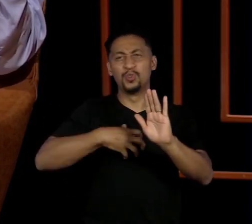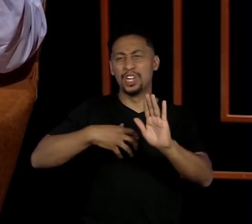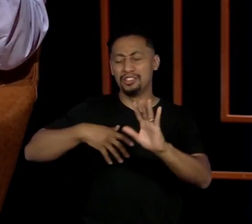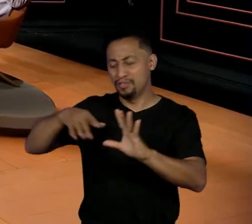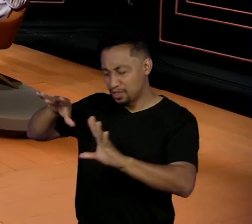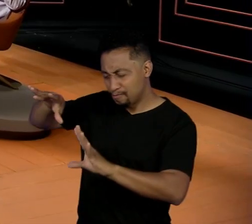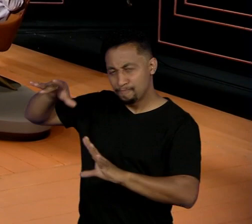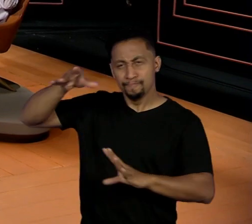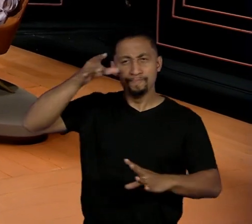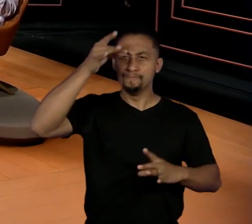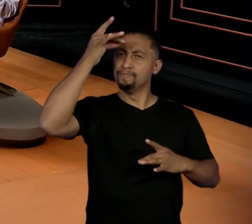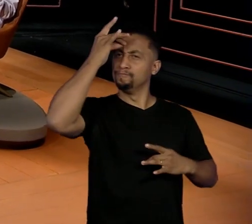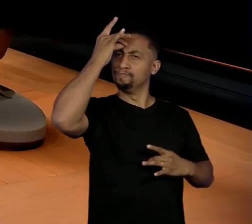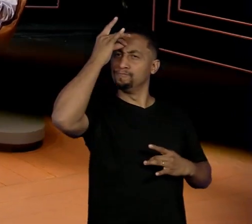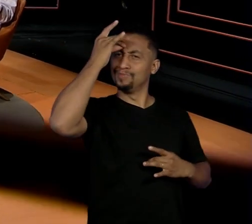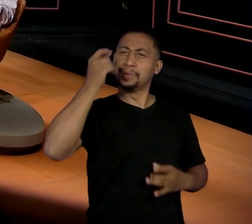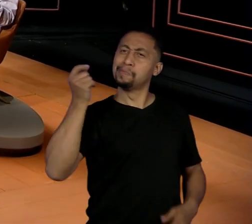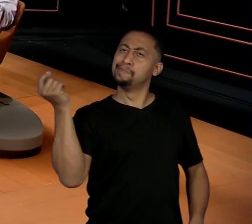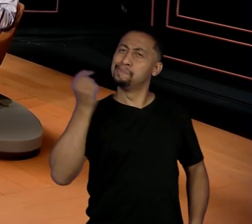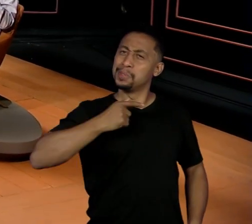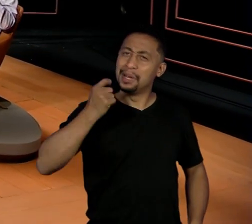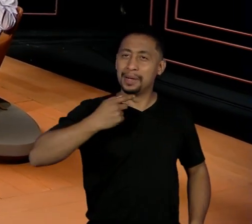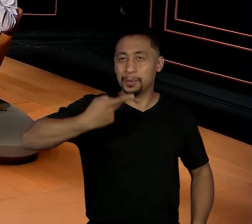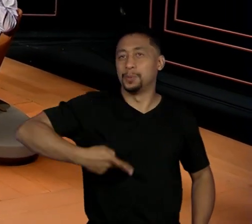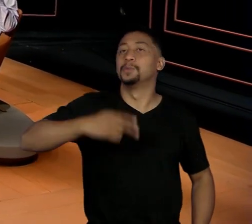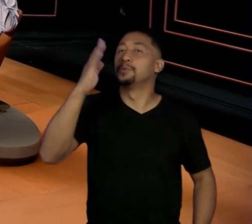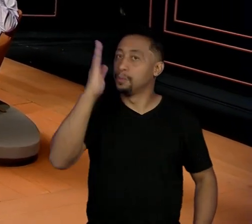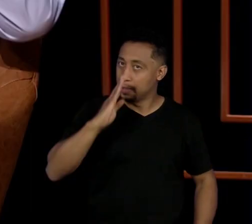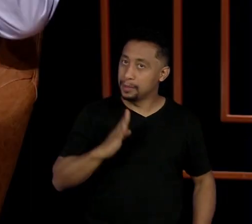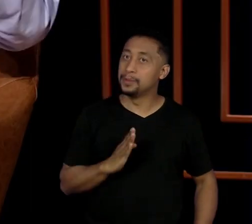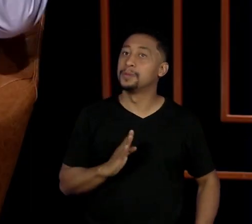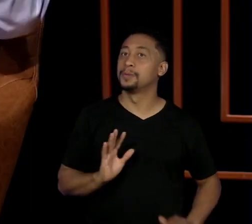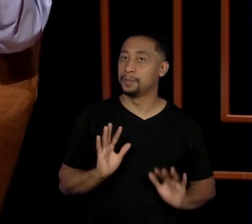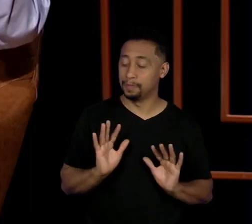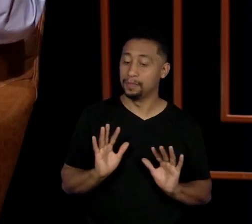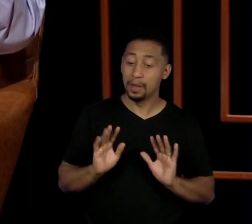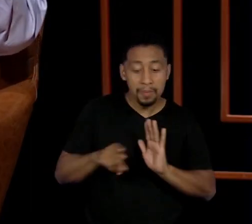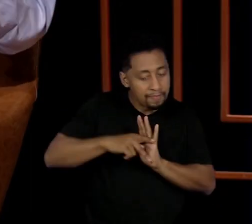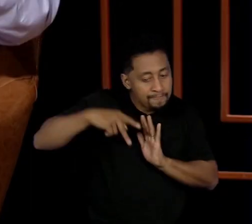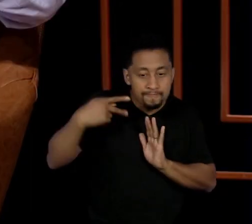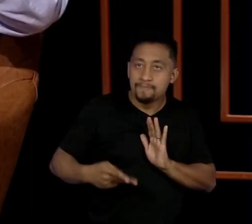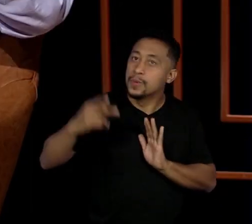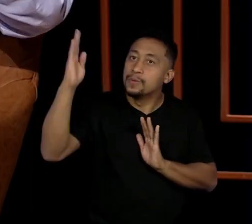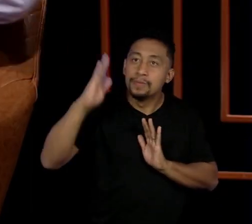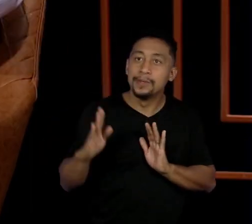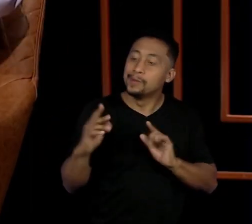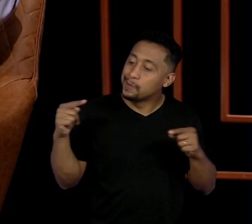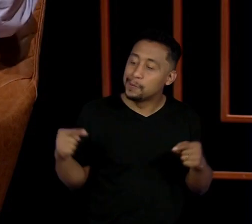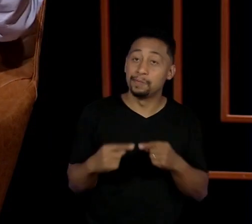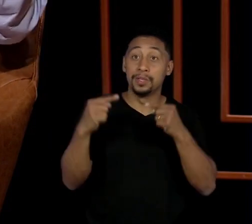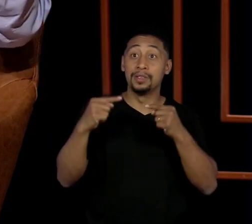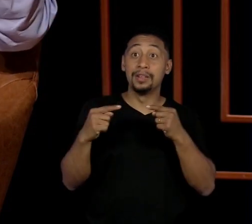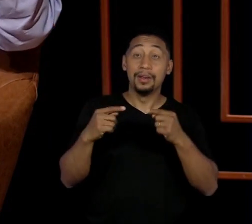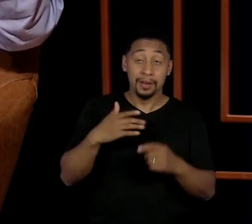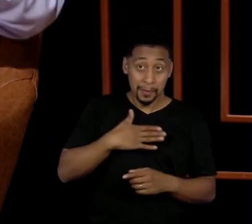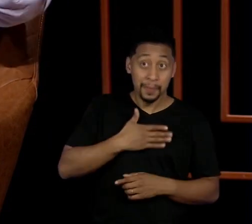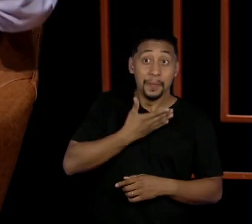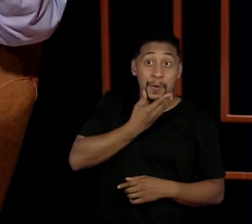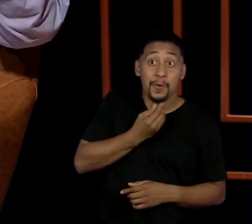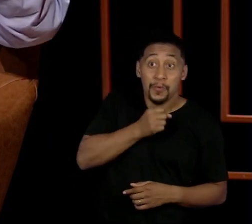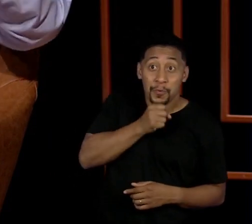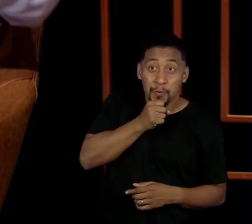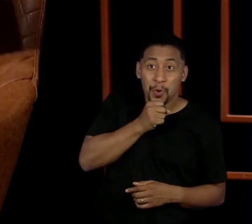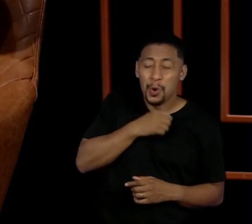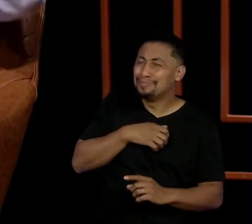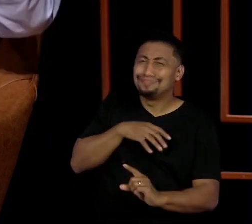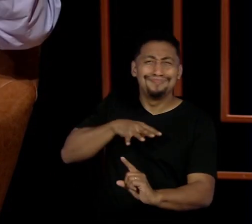né? Eu acho que é um tipo de interpretação que é bem a cara do Brasil. E meu avô era um amante